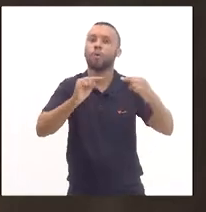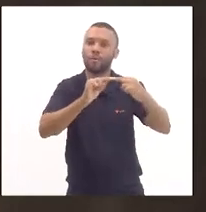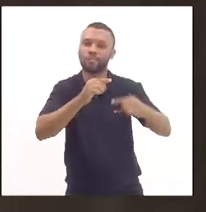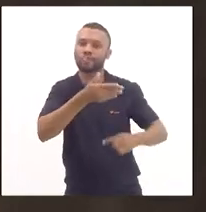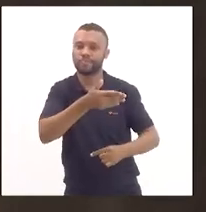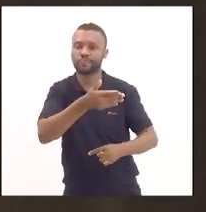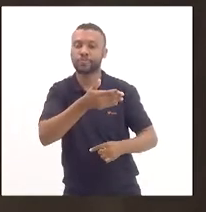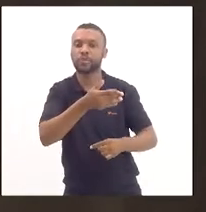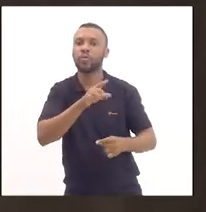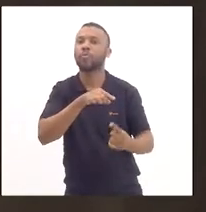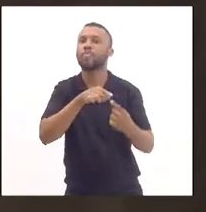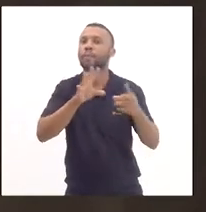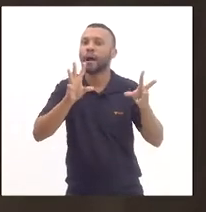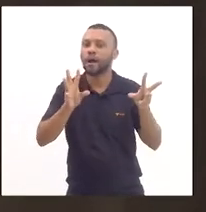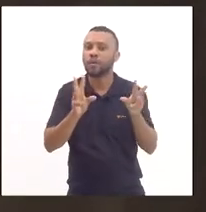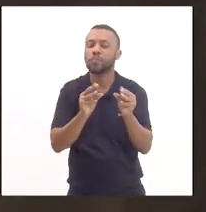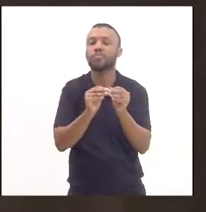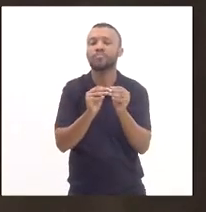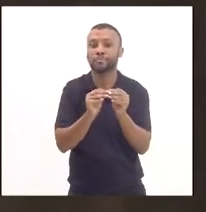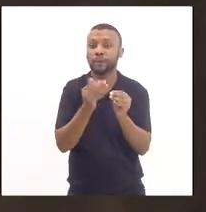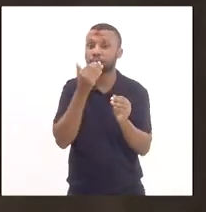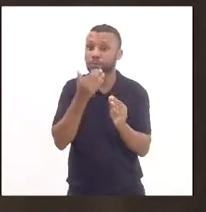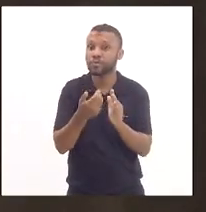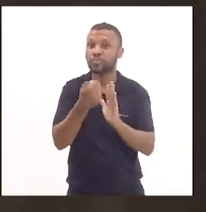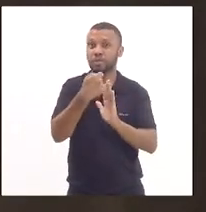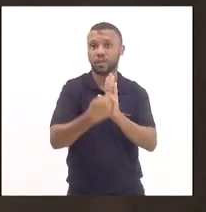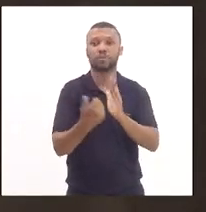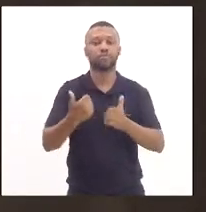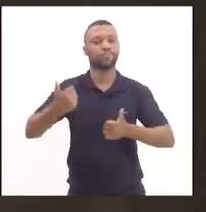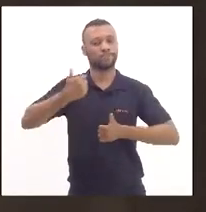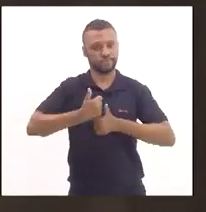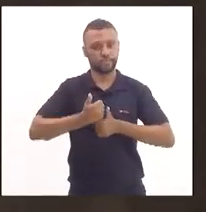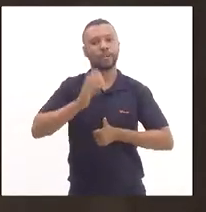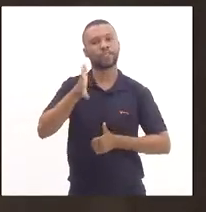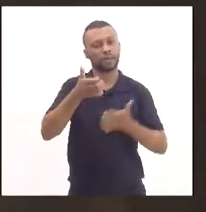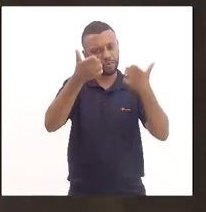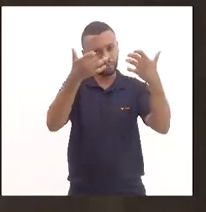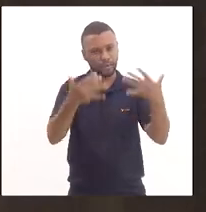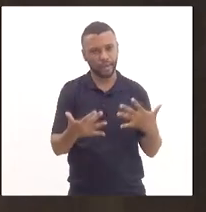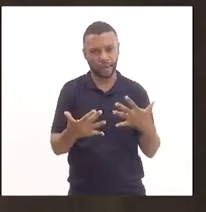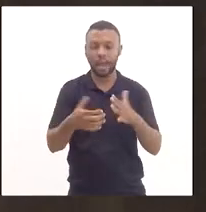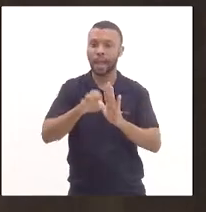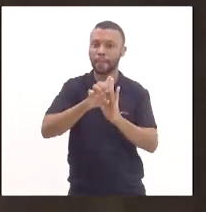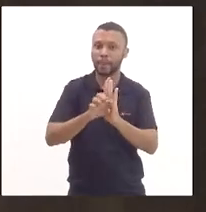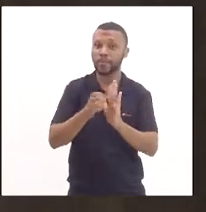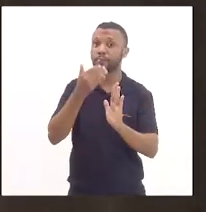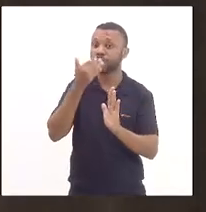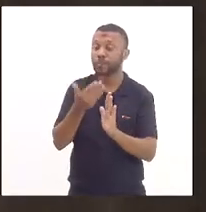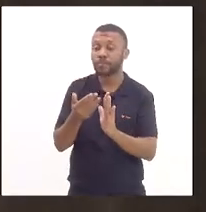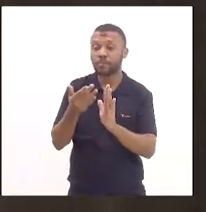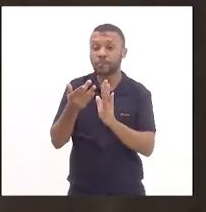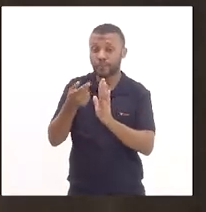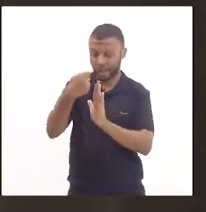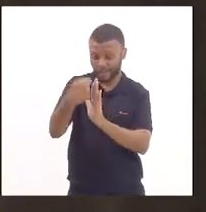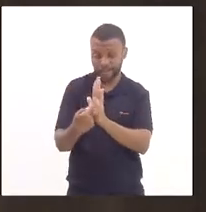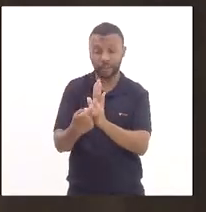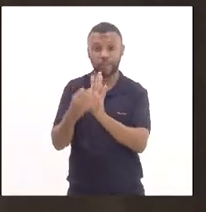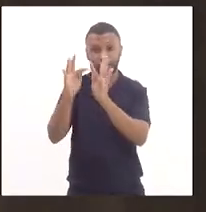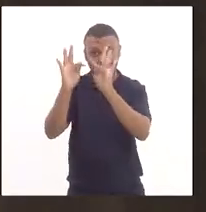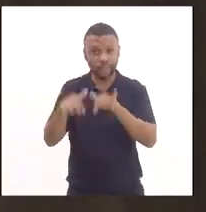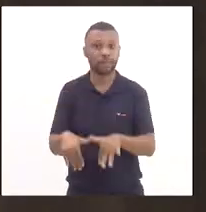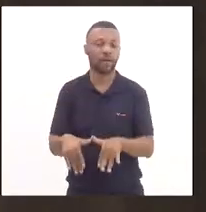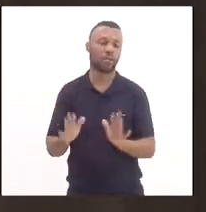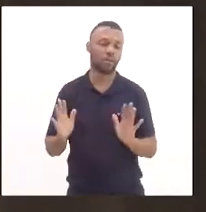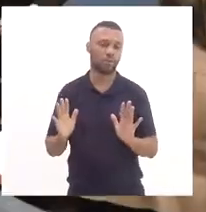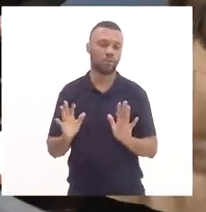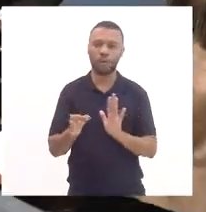pela conclusão em substitutivo, já falei sobre todas as emendas, pedindo forma final de redação. É o parecer,